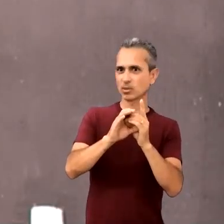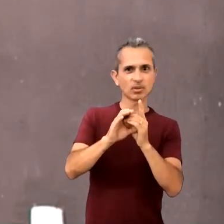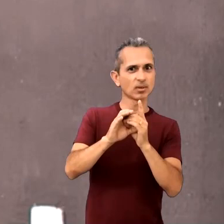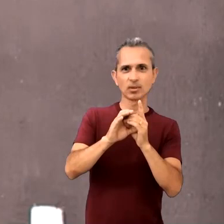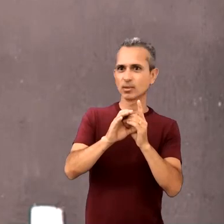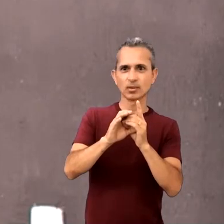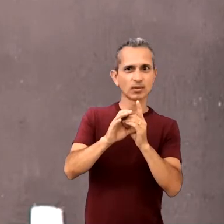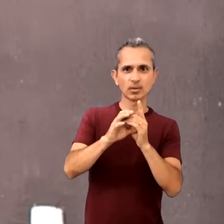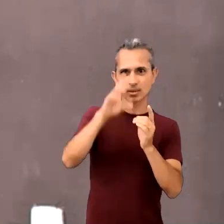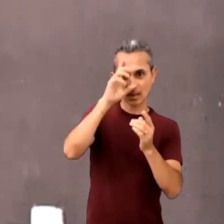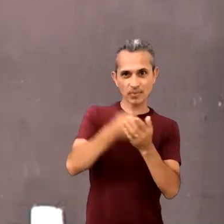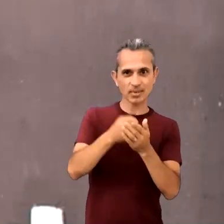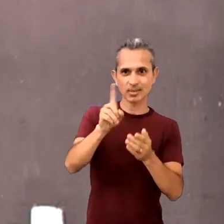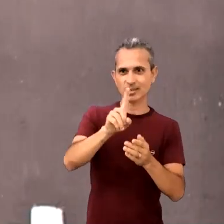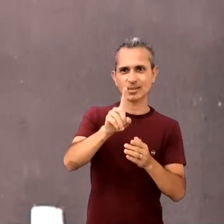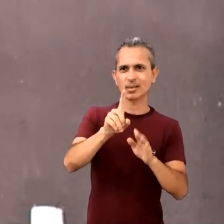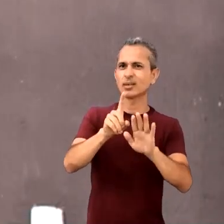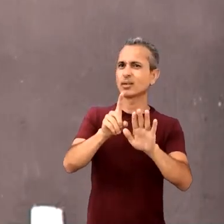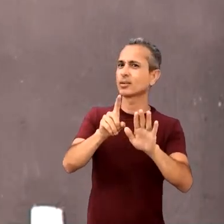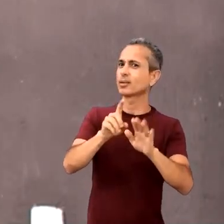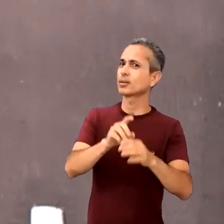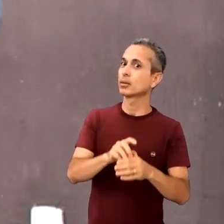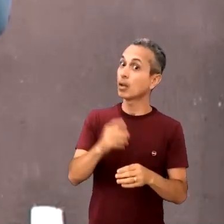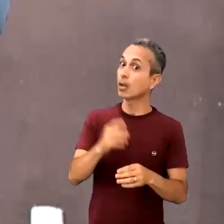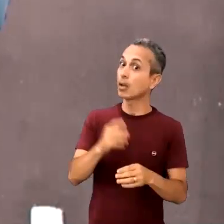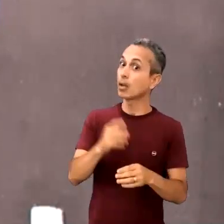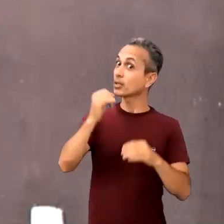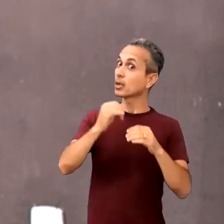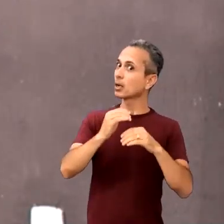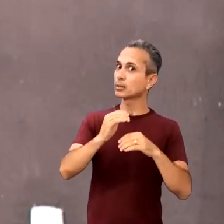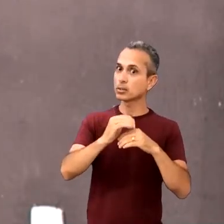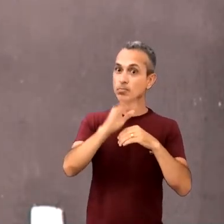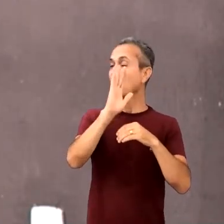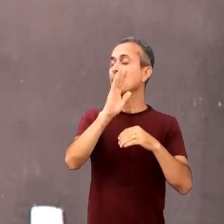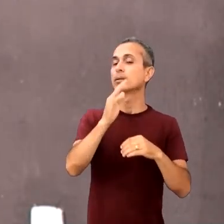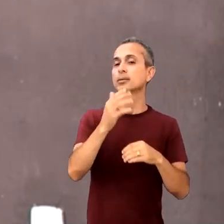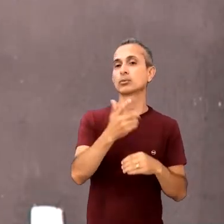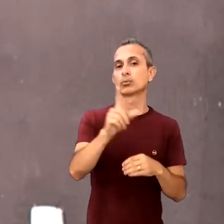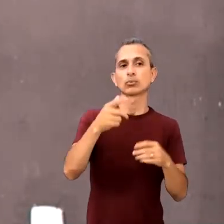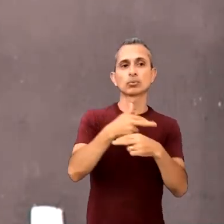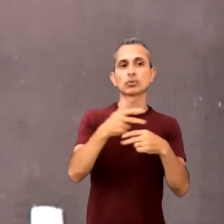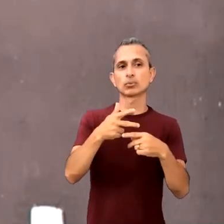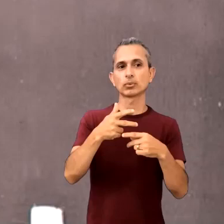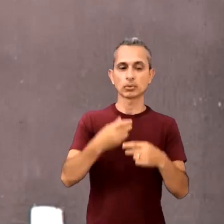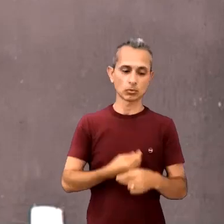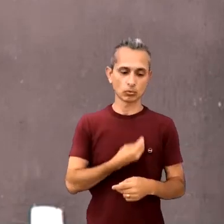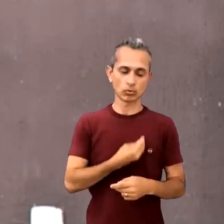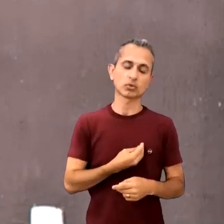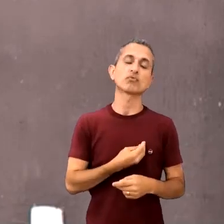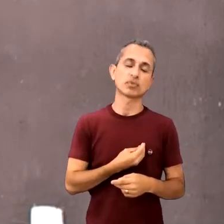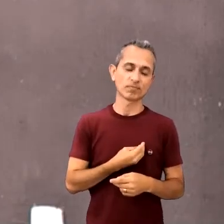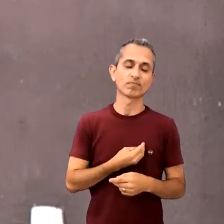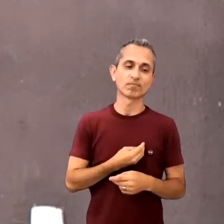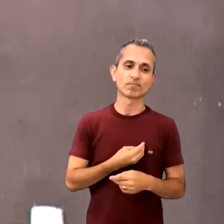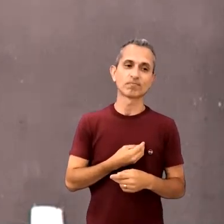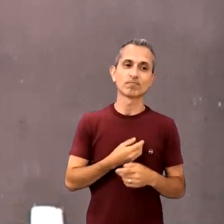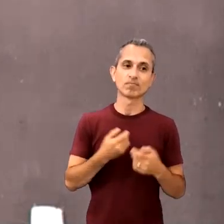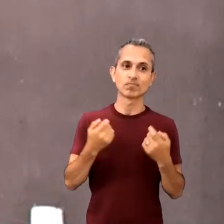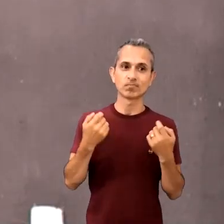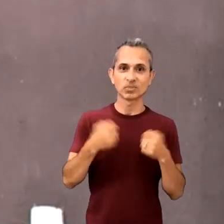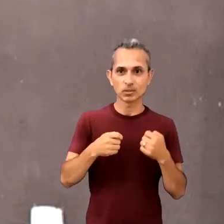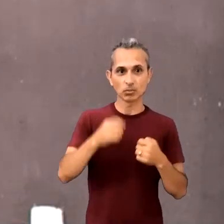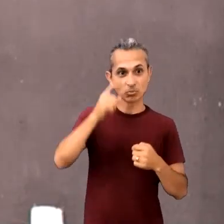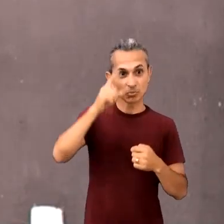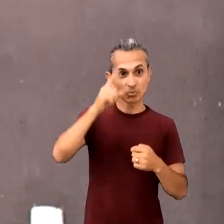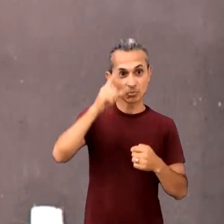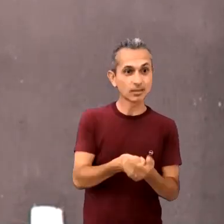decisão. Mas existem coisas muito importantes da nossa caminhada, da nossa vida, que nós precisamos decidir. E